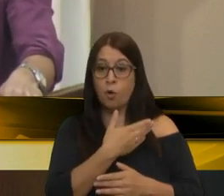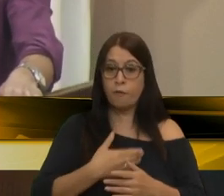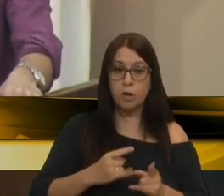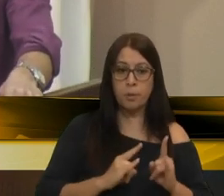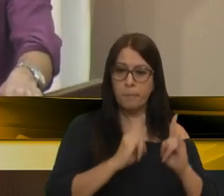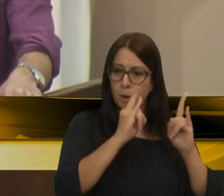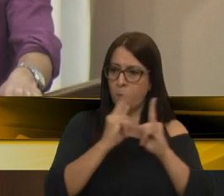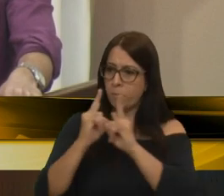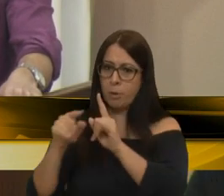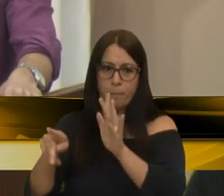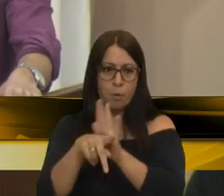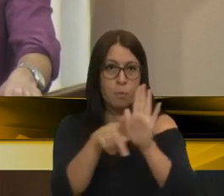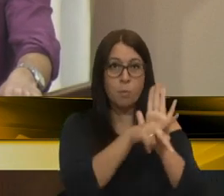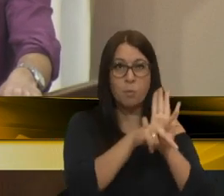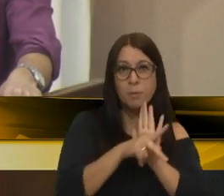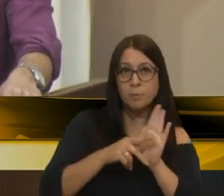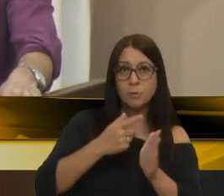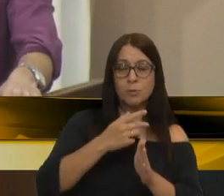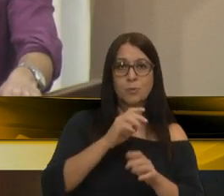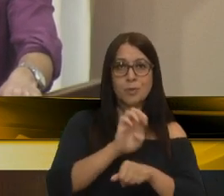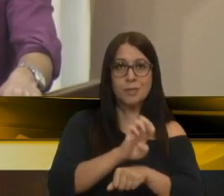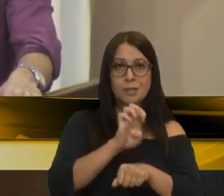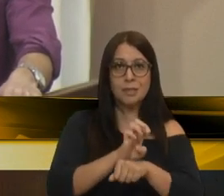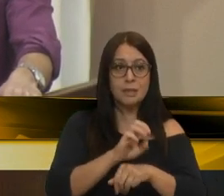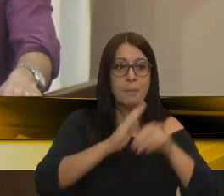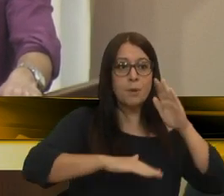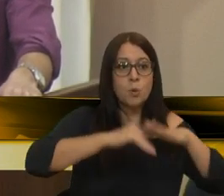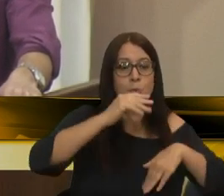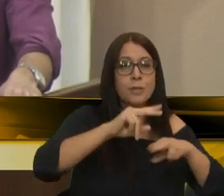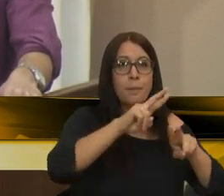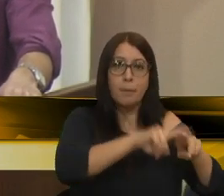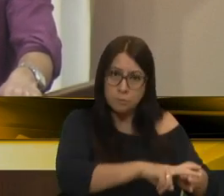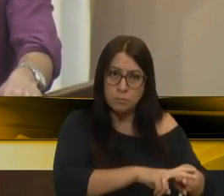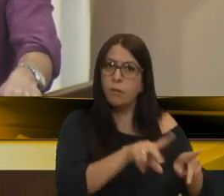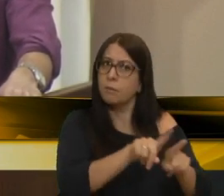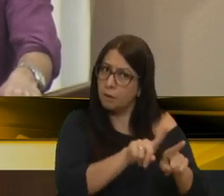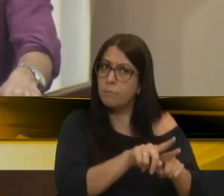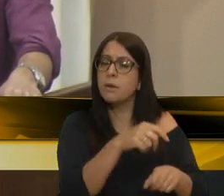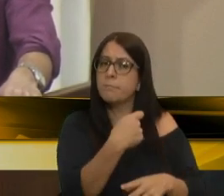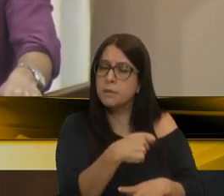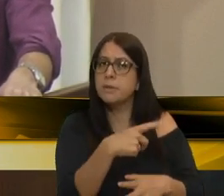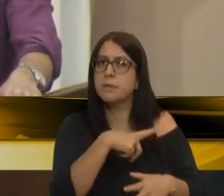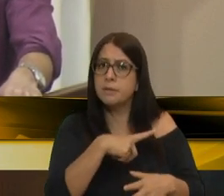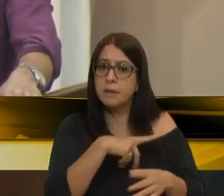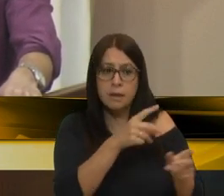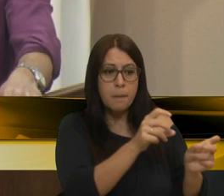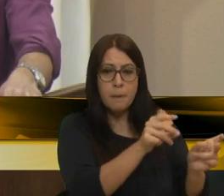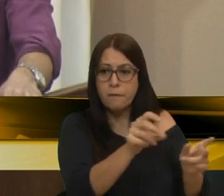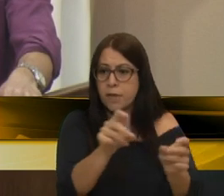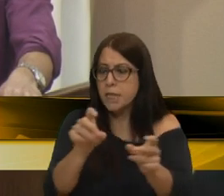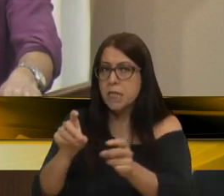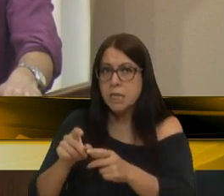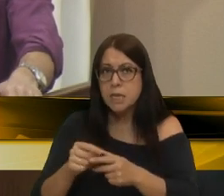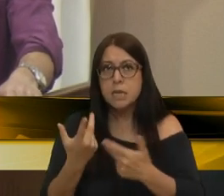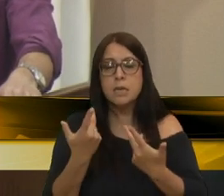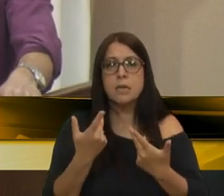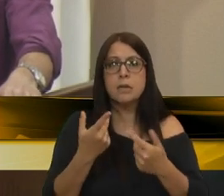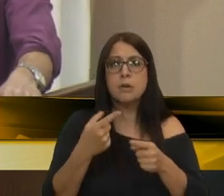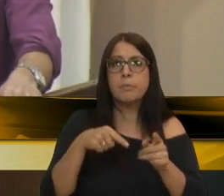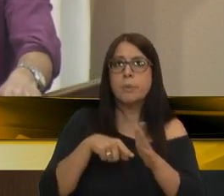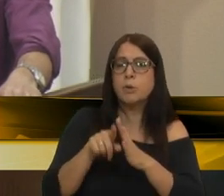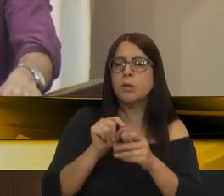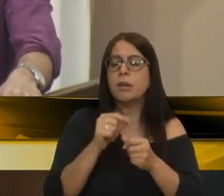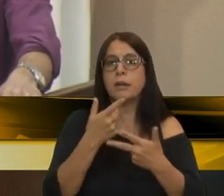tem patrimônios do Estado para construir presídios, também deve ter para vender ou para permutar, para que